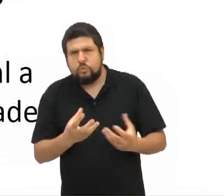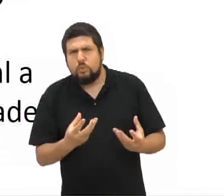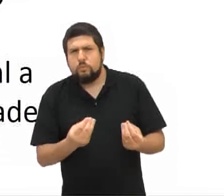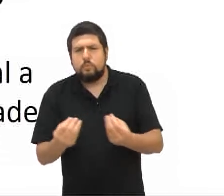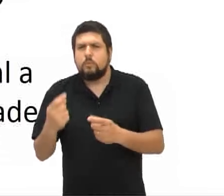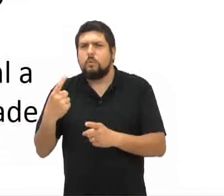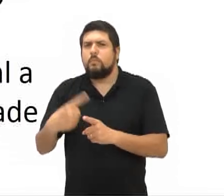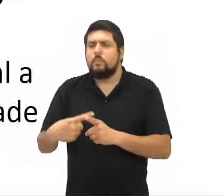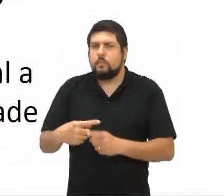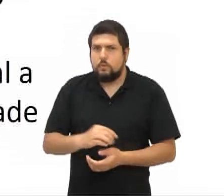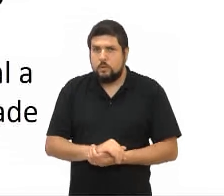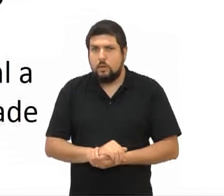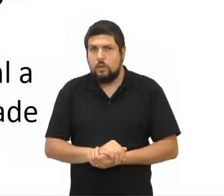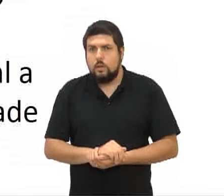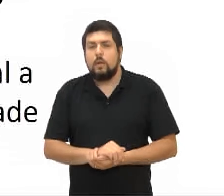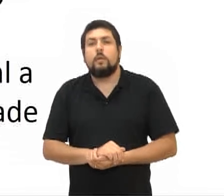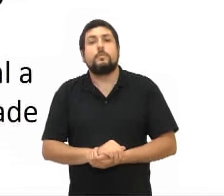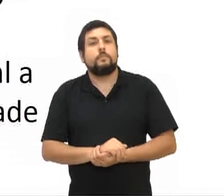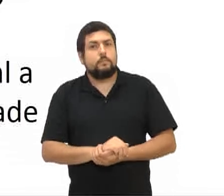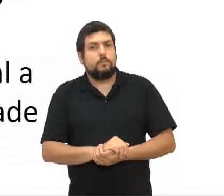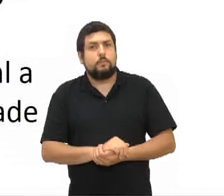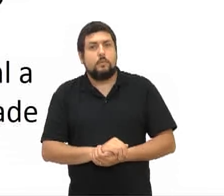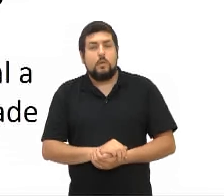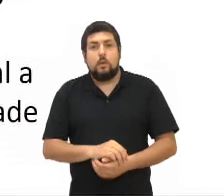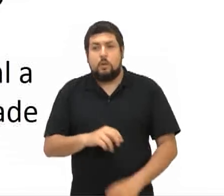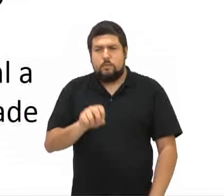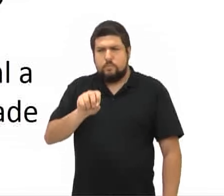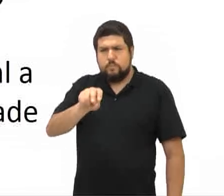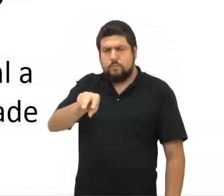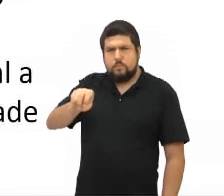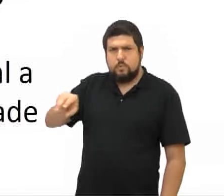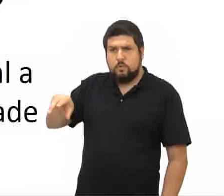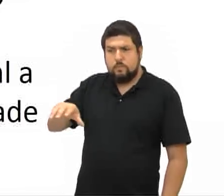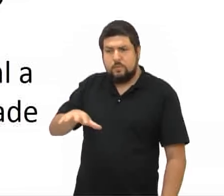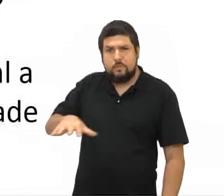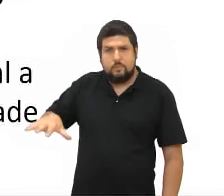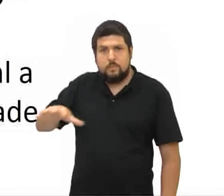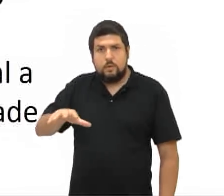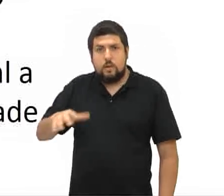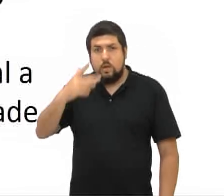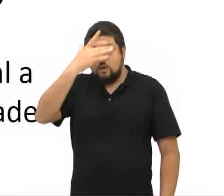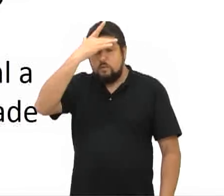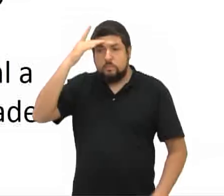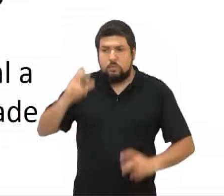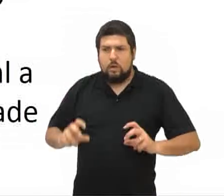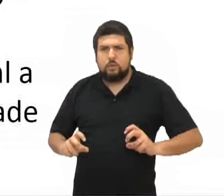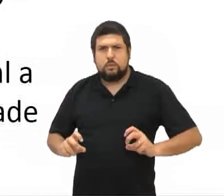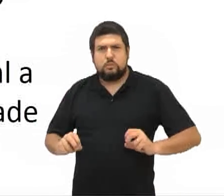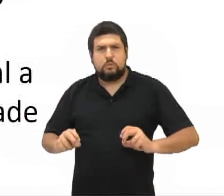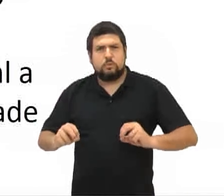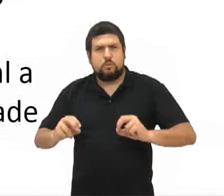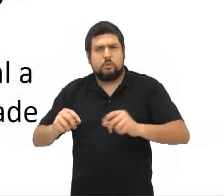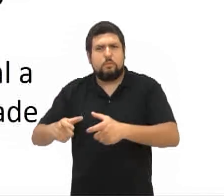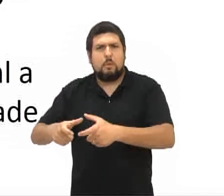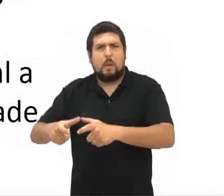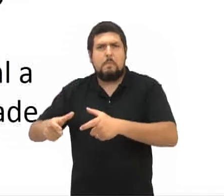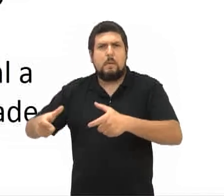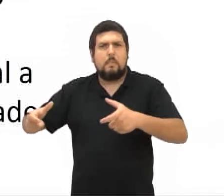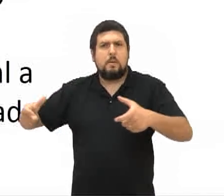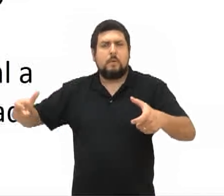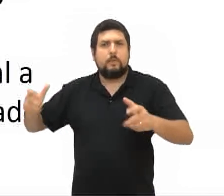anos, os índices de pessoas com câncer em nossa região terem aumentado